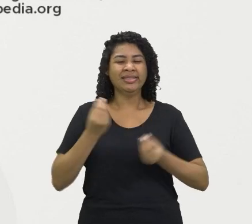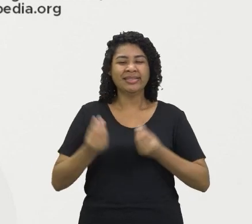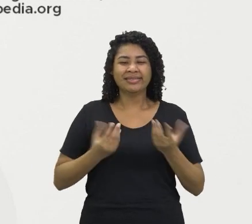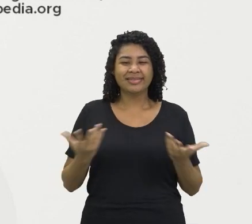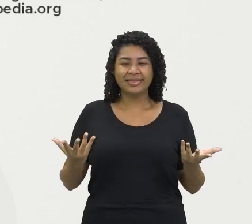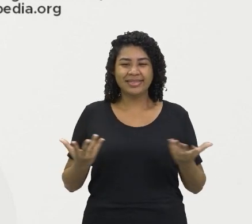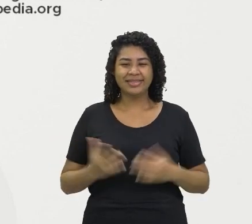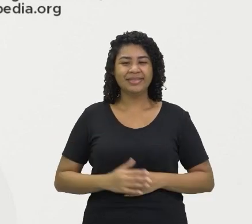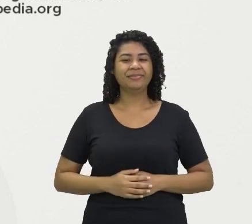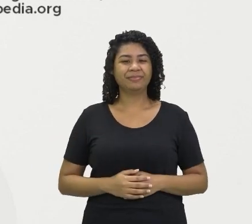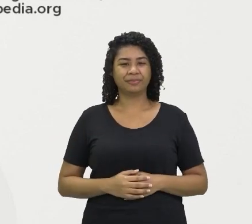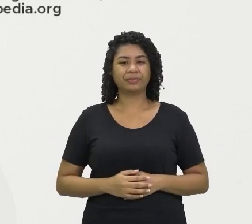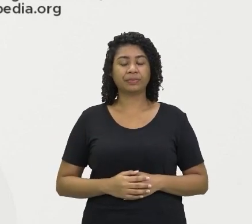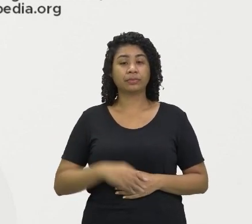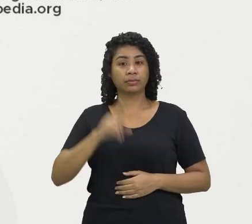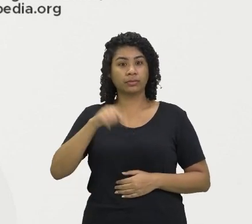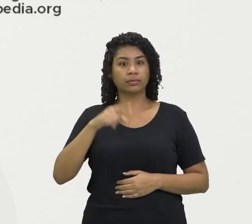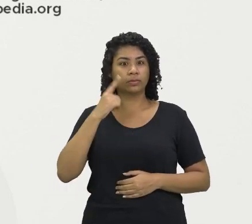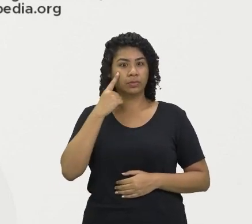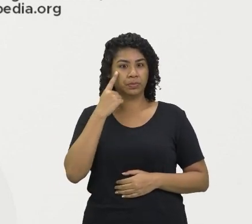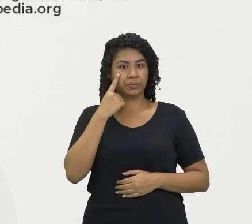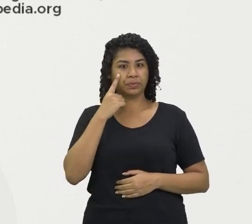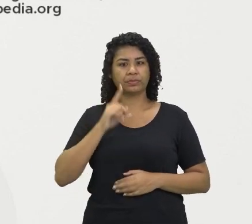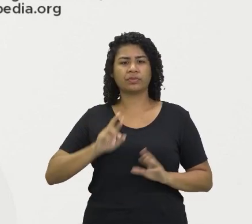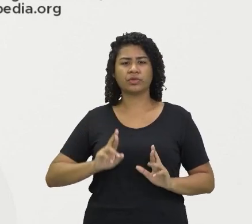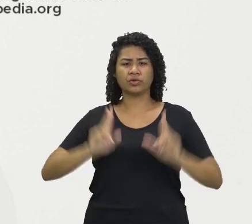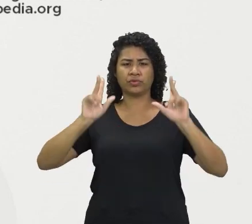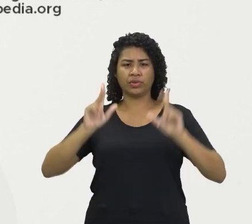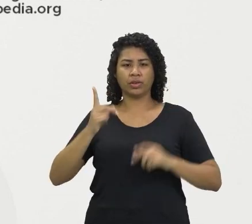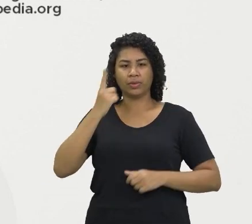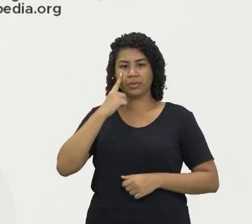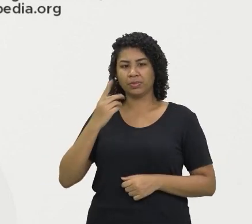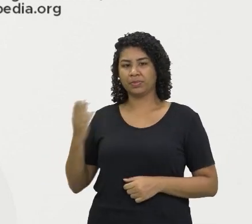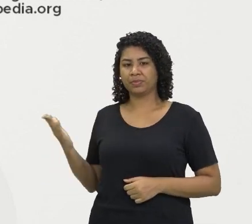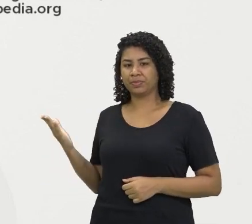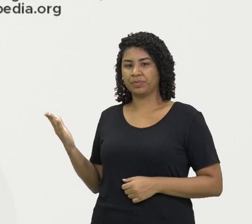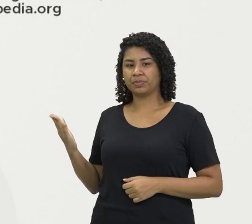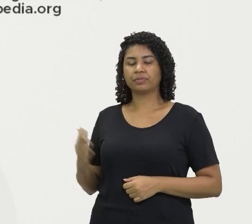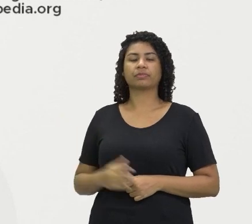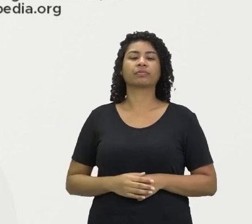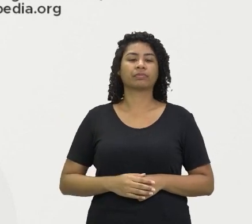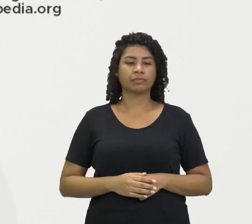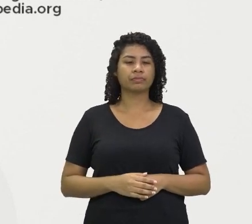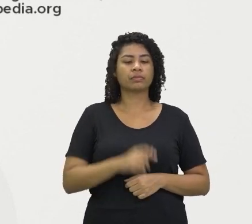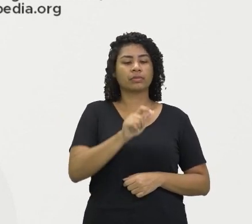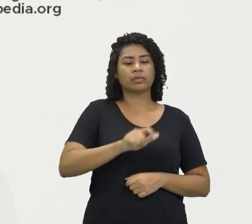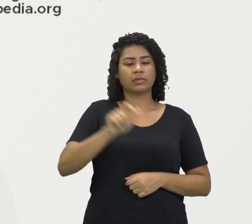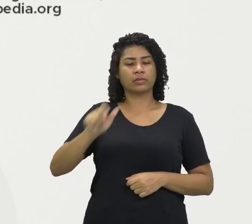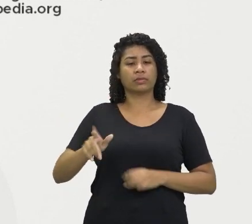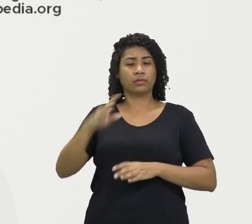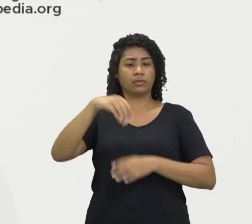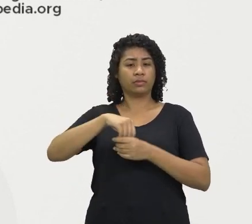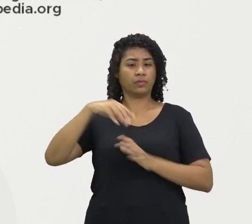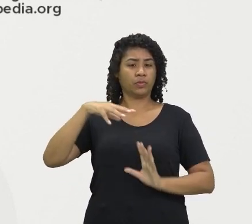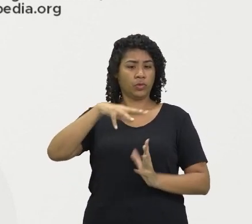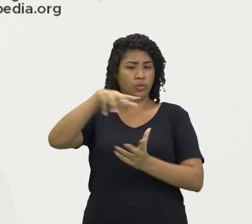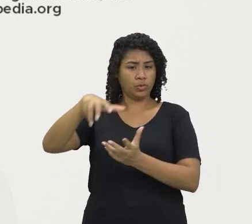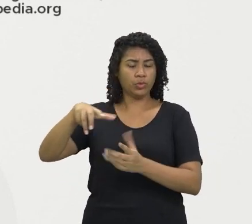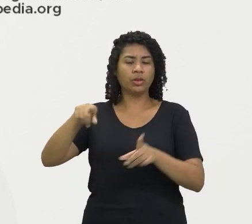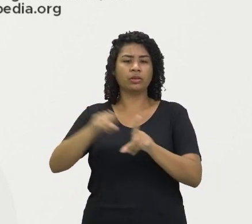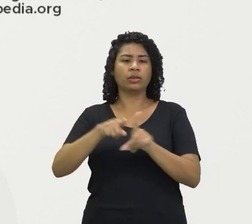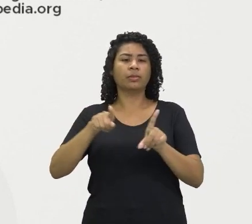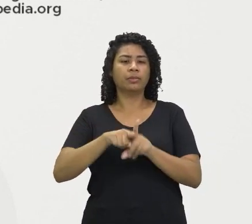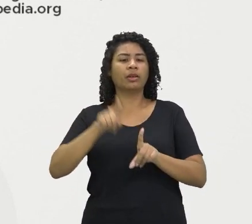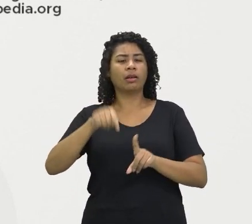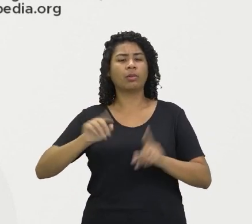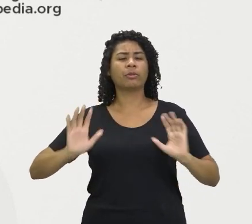diferenças. E aí, olha só, a primeira diferença. A diferença entre os seres que habitam o cosmos, mas também uma celebração entre